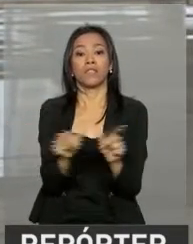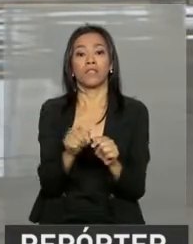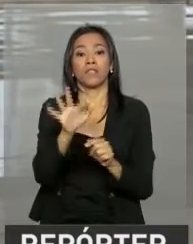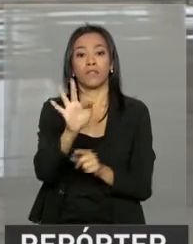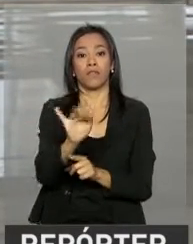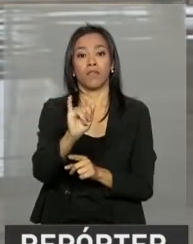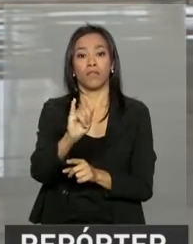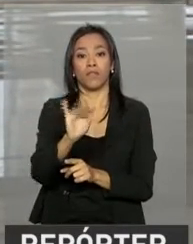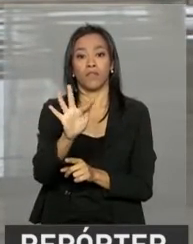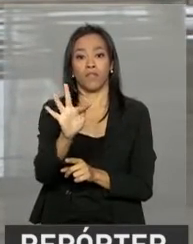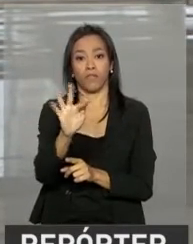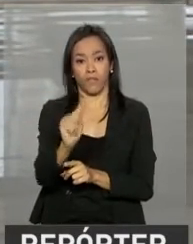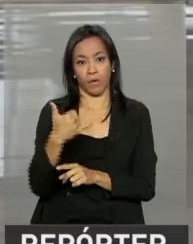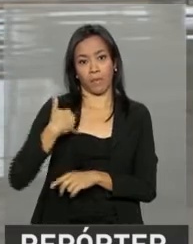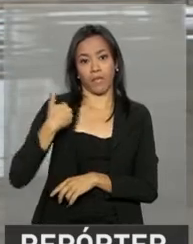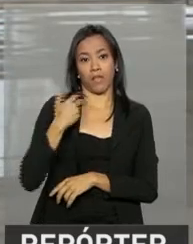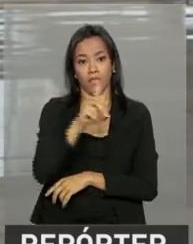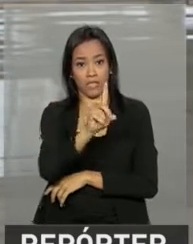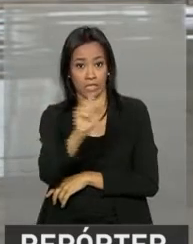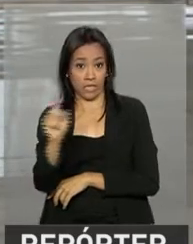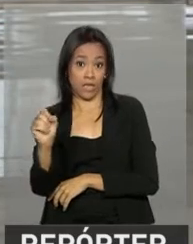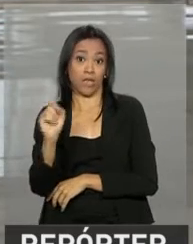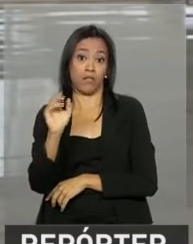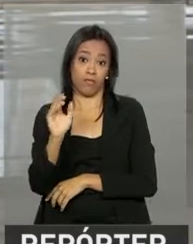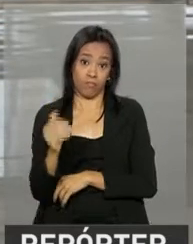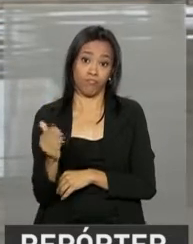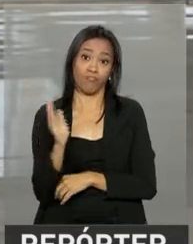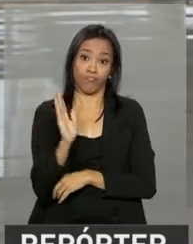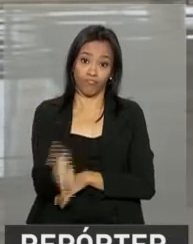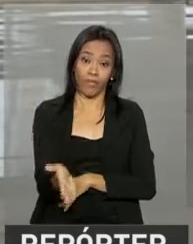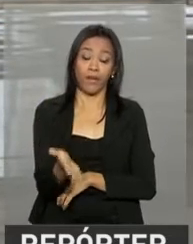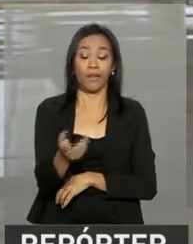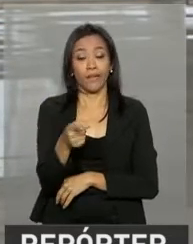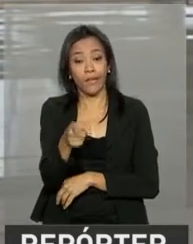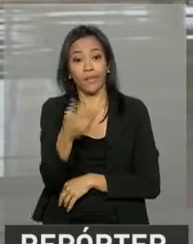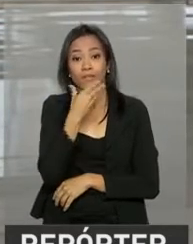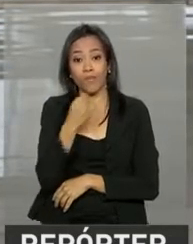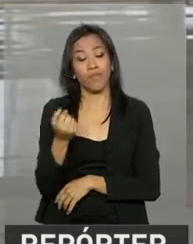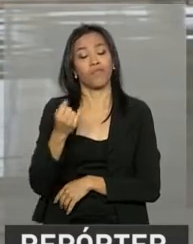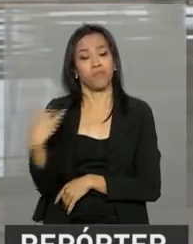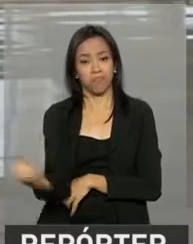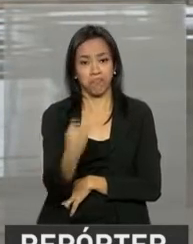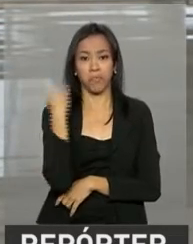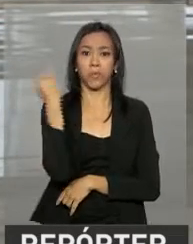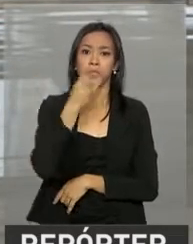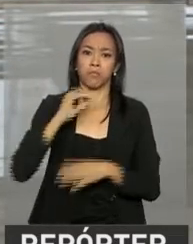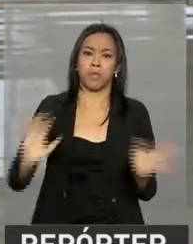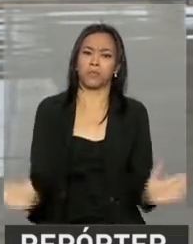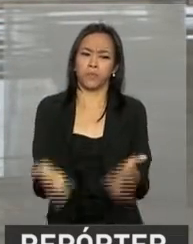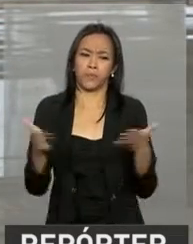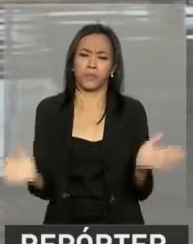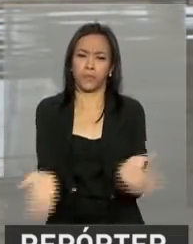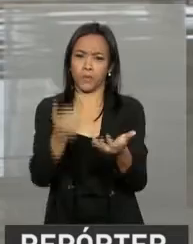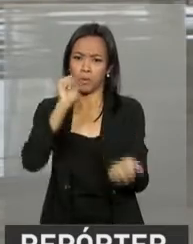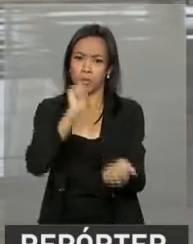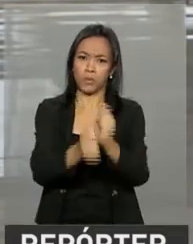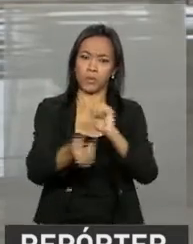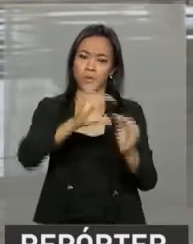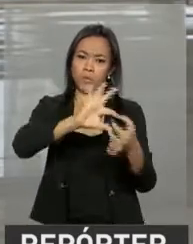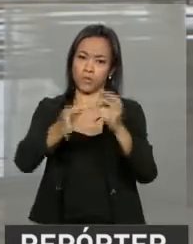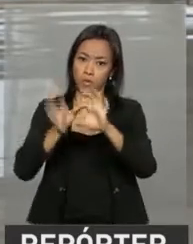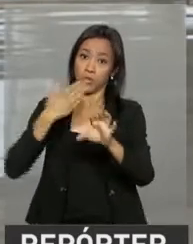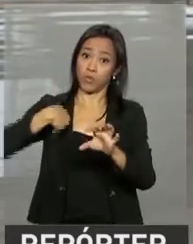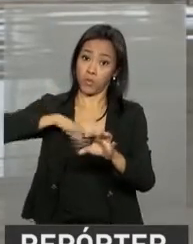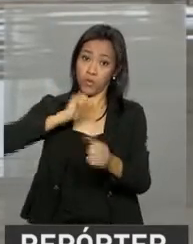100 anos e que segundo o presidente em exercício representou muito para o desenvolvimento do esporte e também do nosso